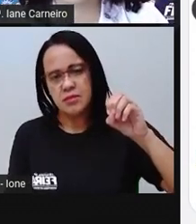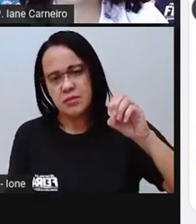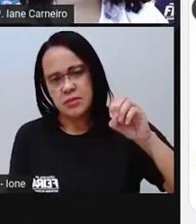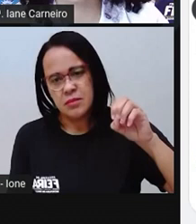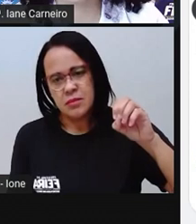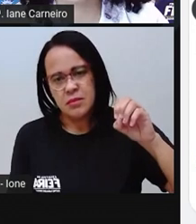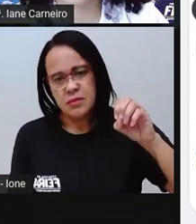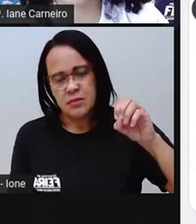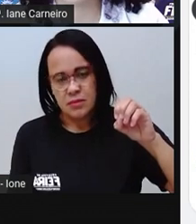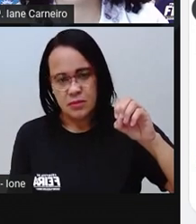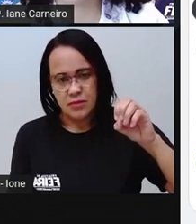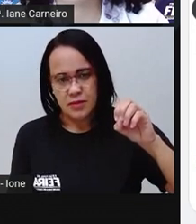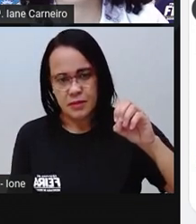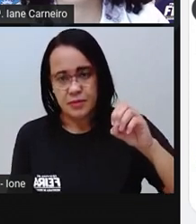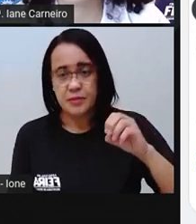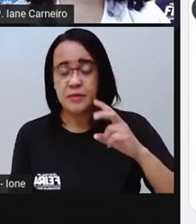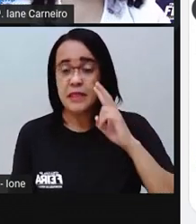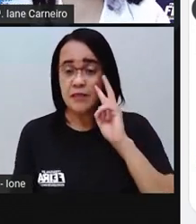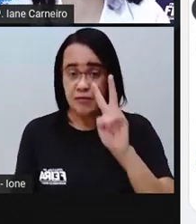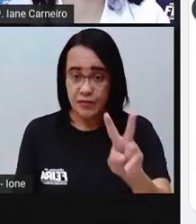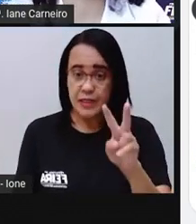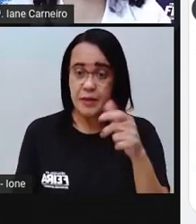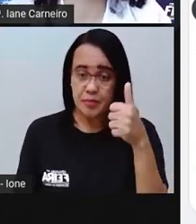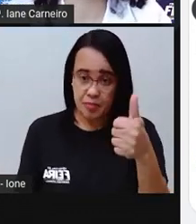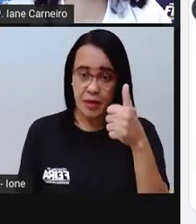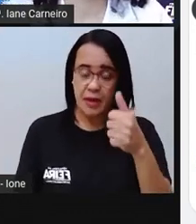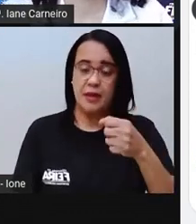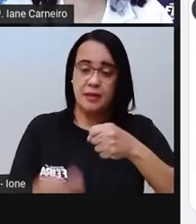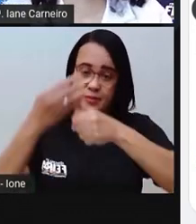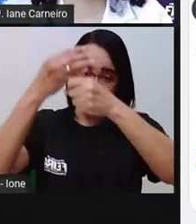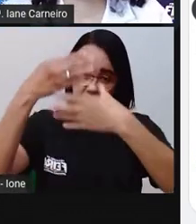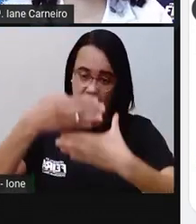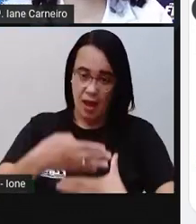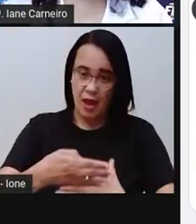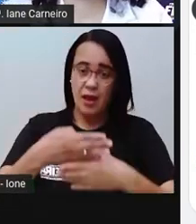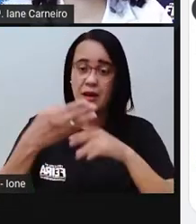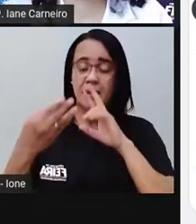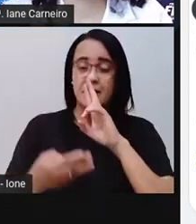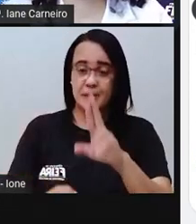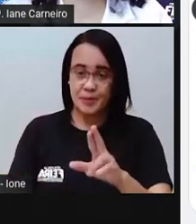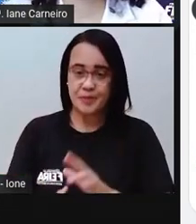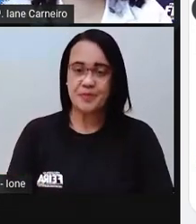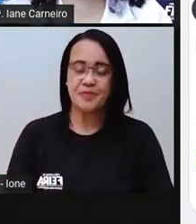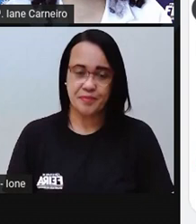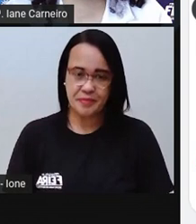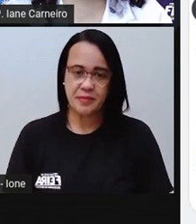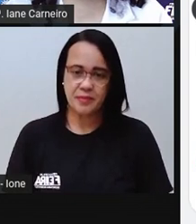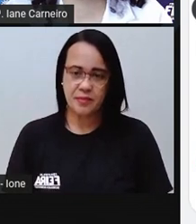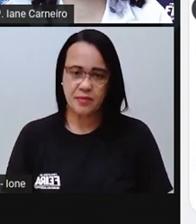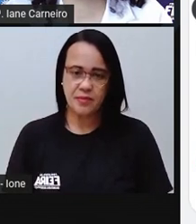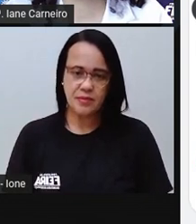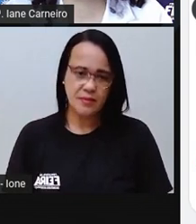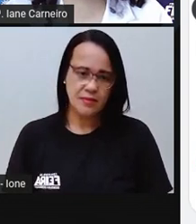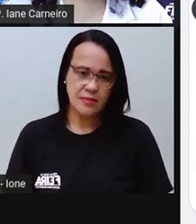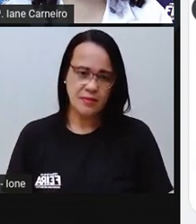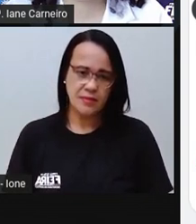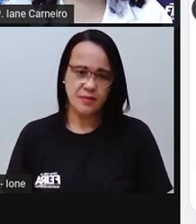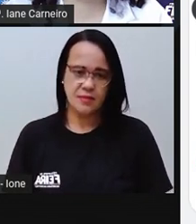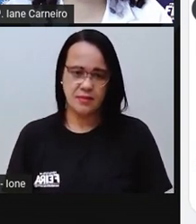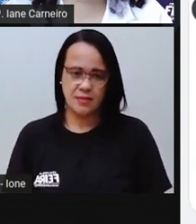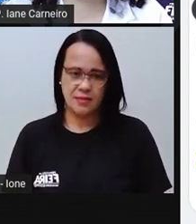entender? Coloquem no comentário aí se vocês estão conseguindo entender, tá certo? Então, ó. P,